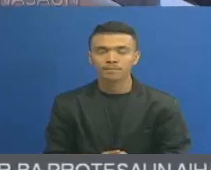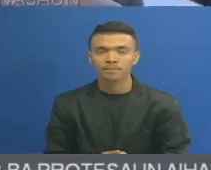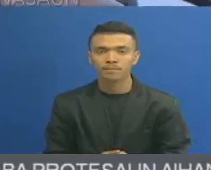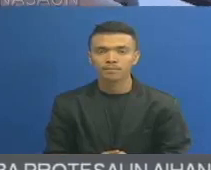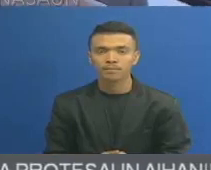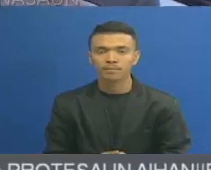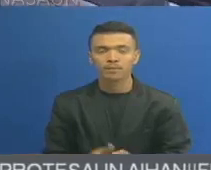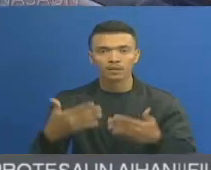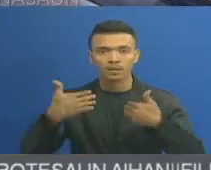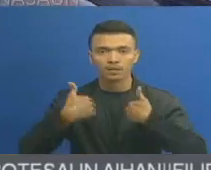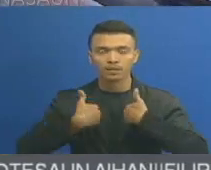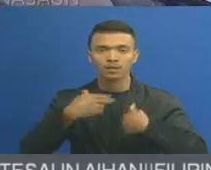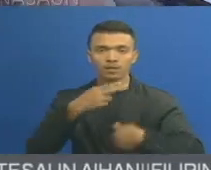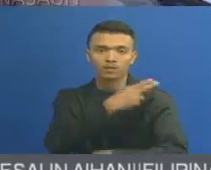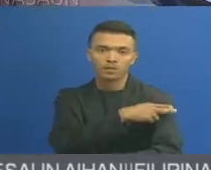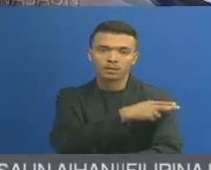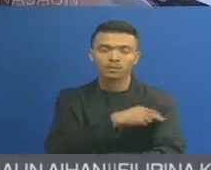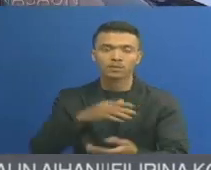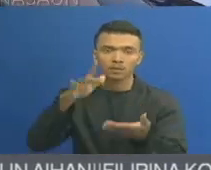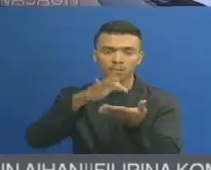Da Lume e Hospital, nos falta medicamento.